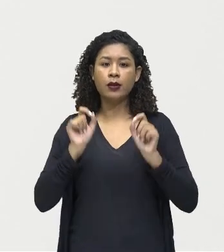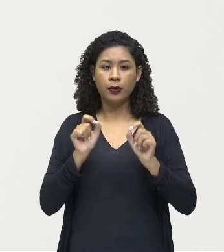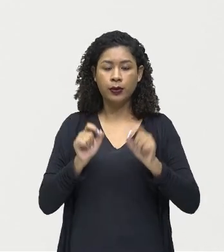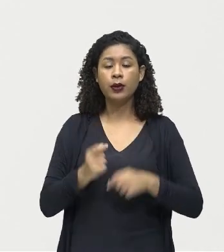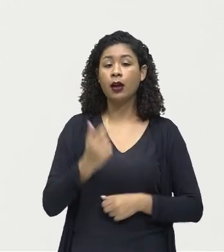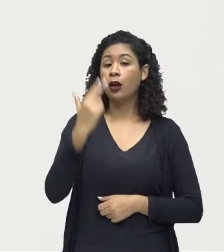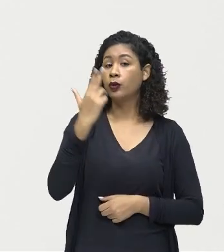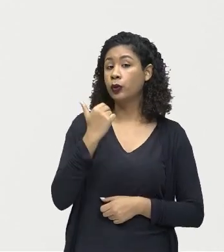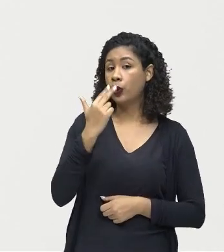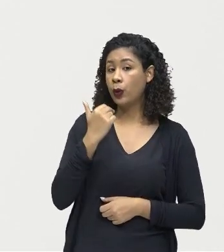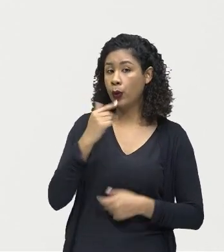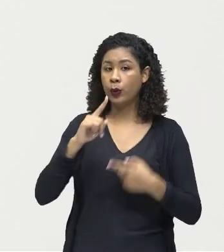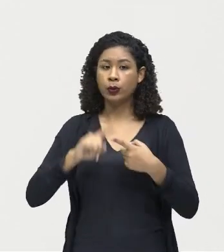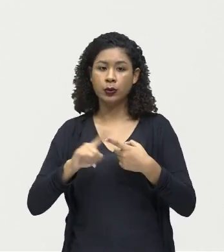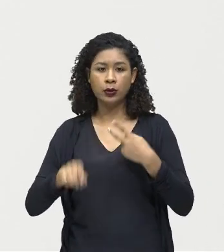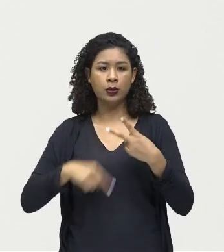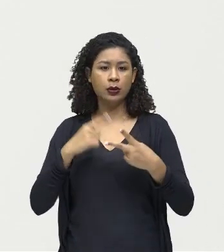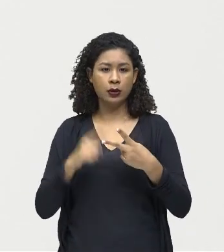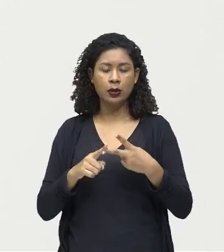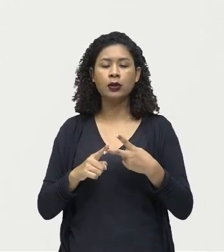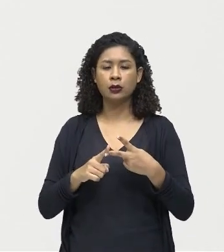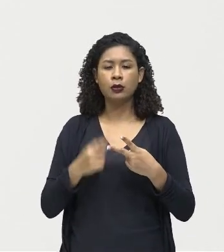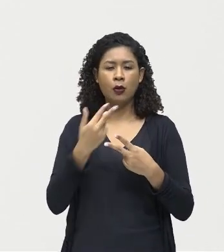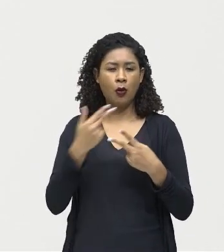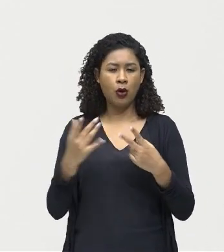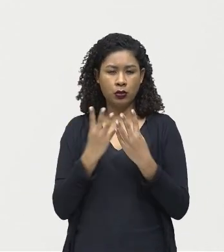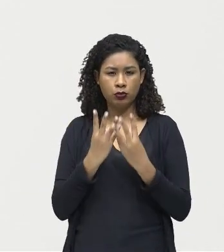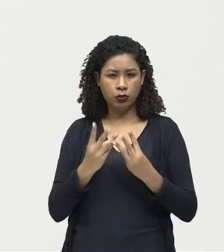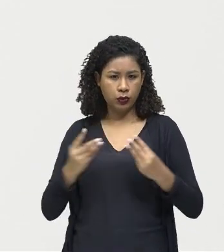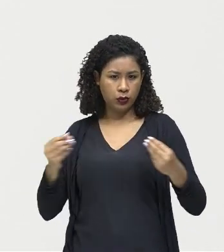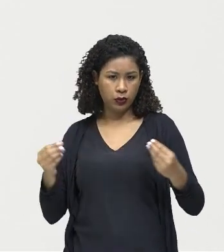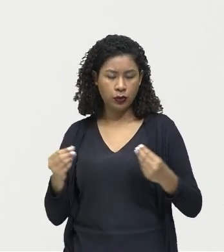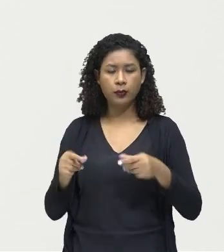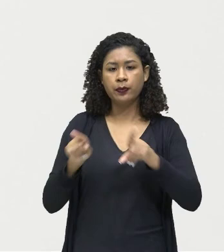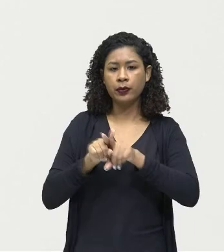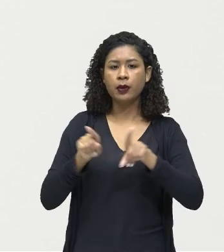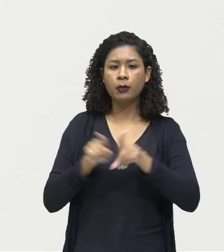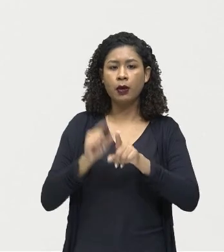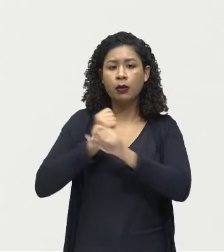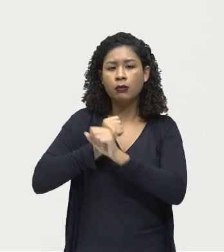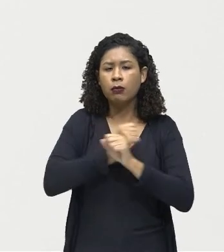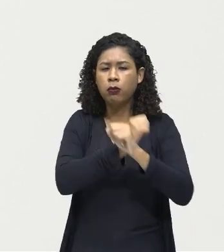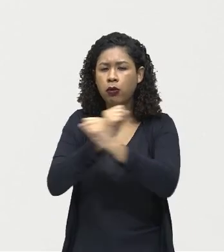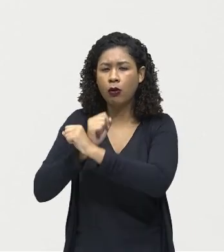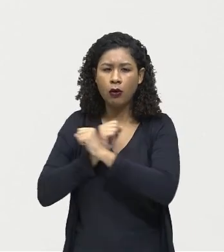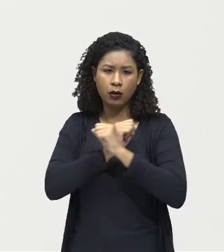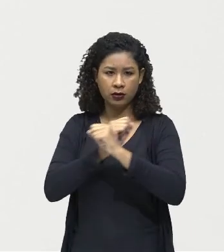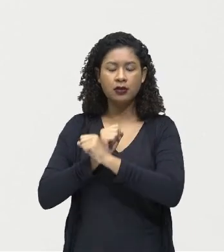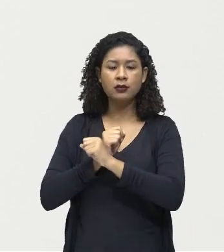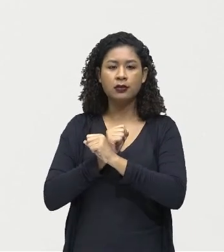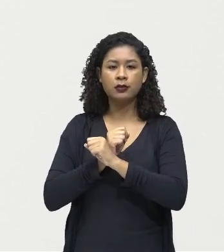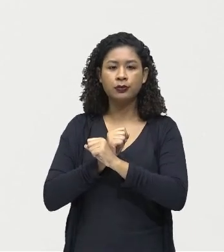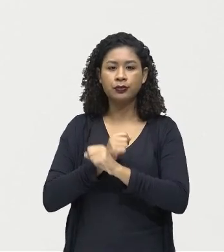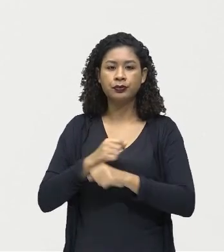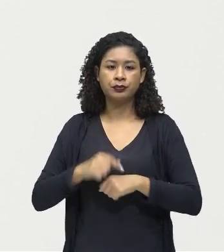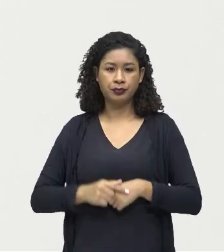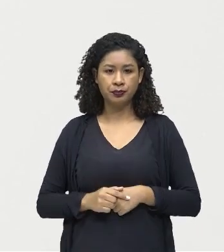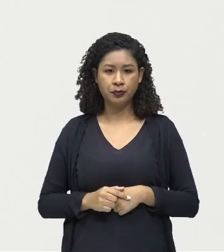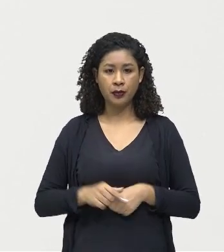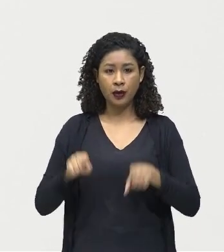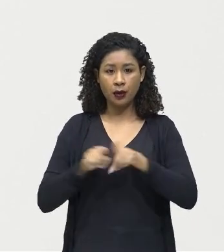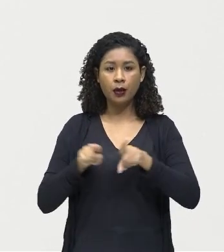nutrientes, eliminar resíduos metabólicos, transportar os anticorpos do sistema imunológico e transportar os